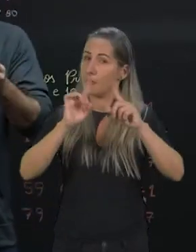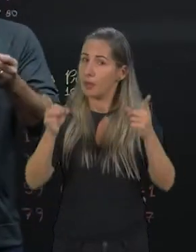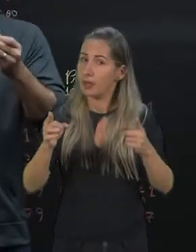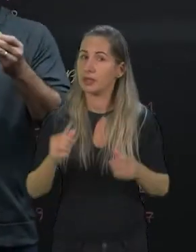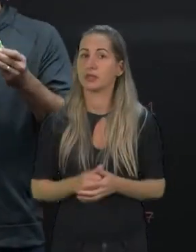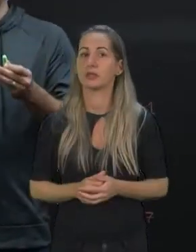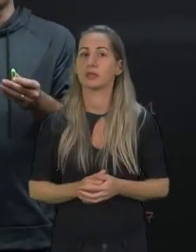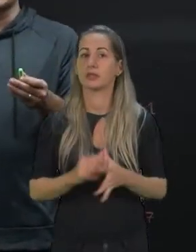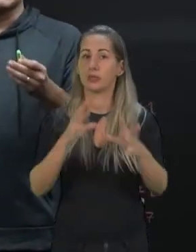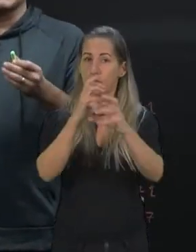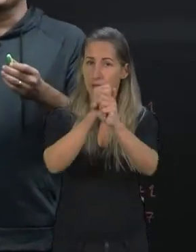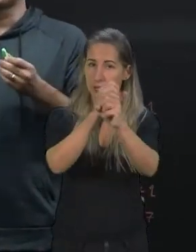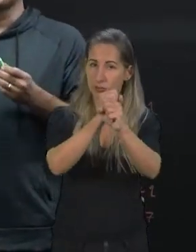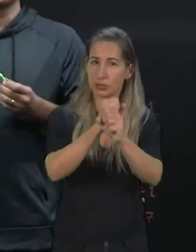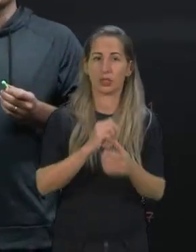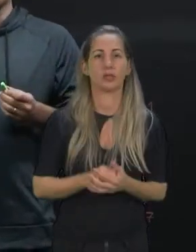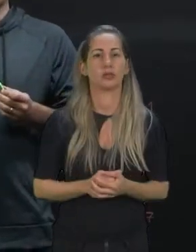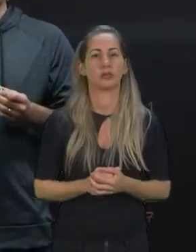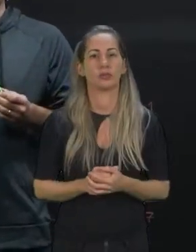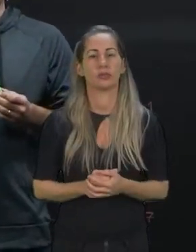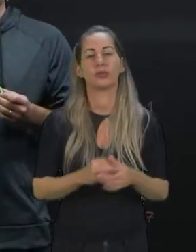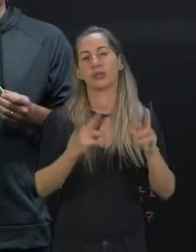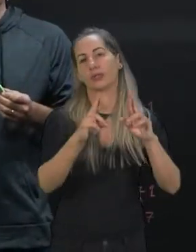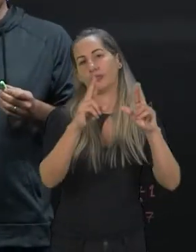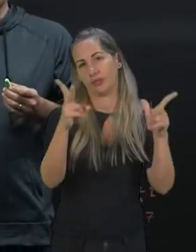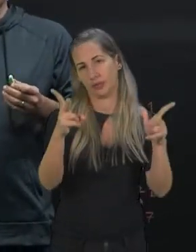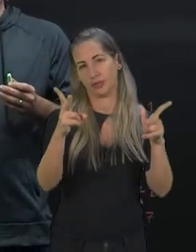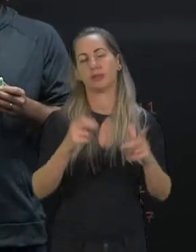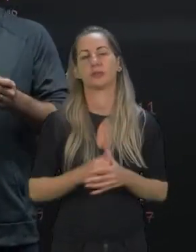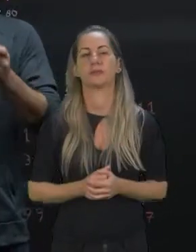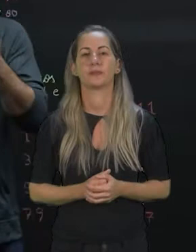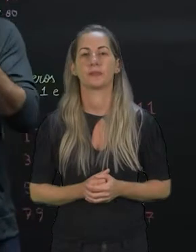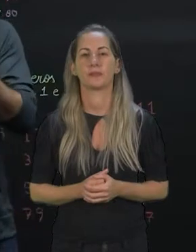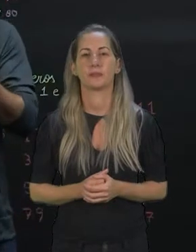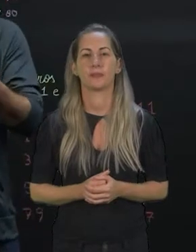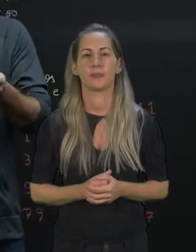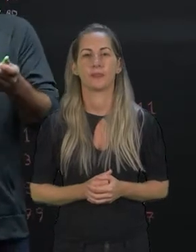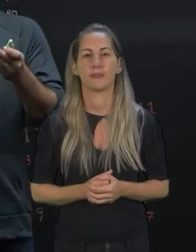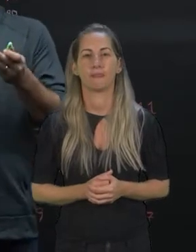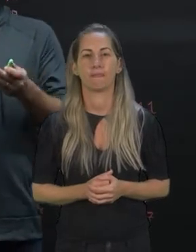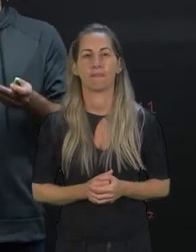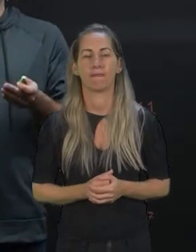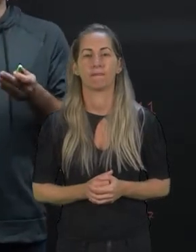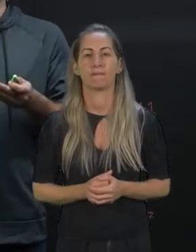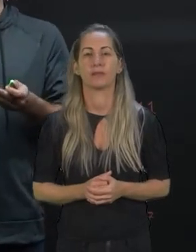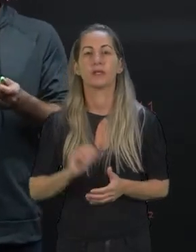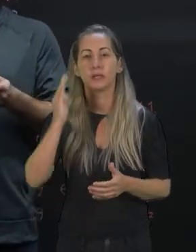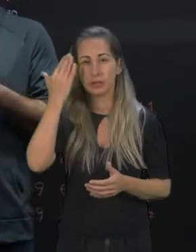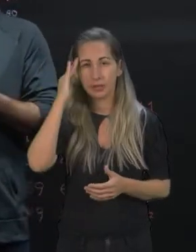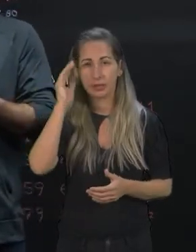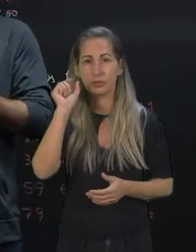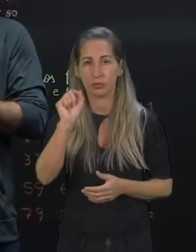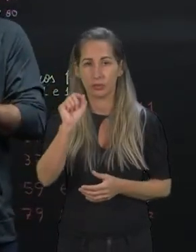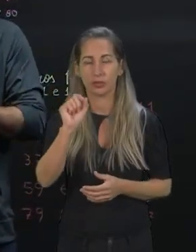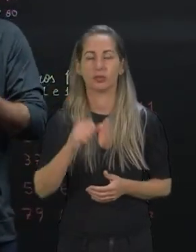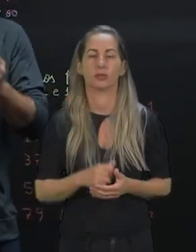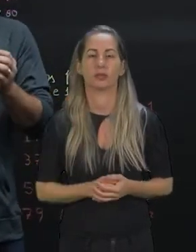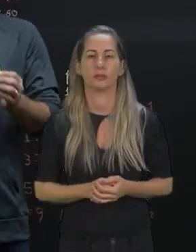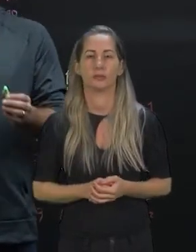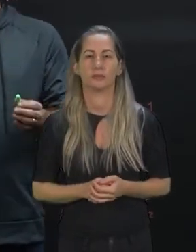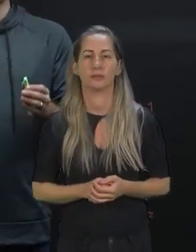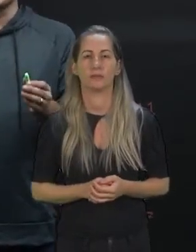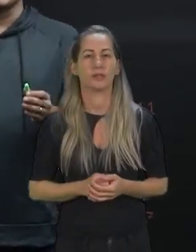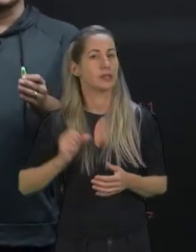os seus resultados, eles não são exatos, tá? Então, a consideração que nós temos que levar em